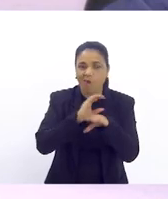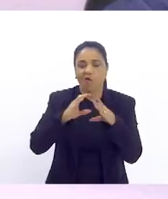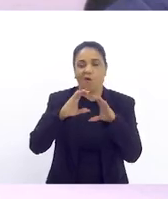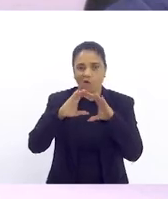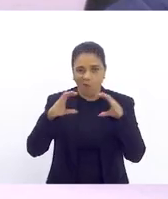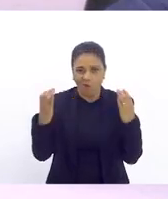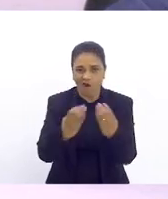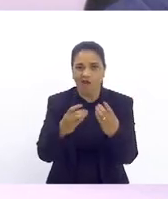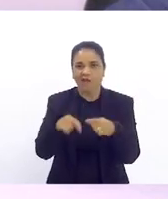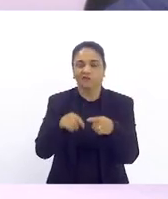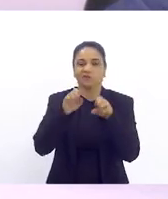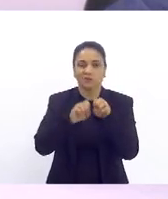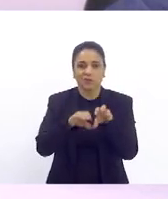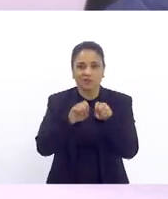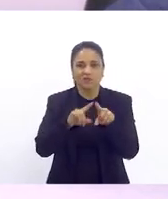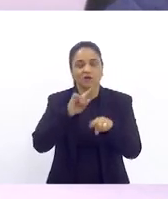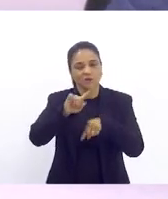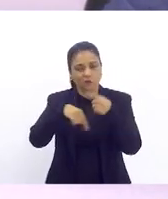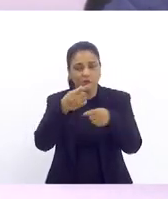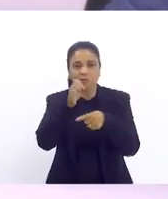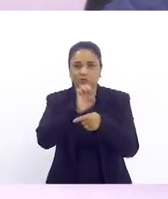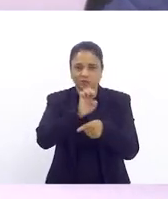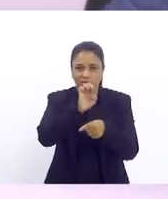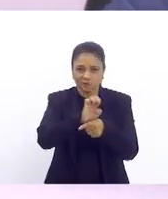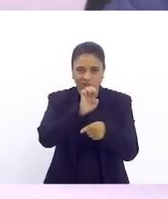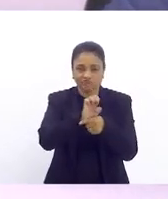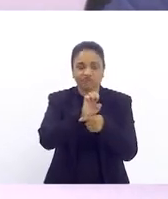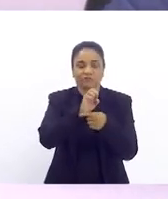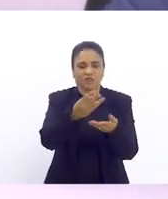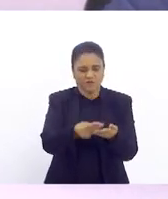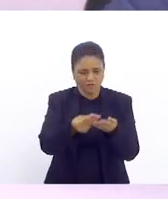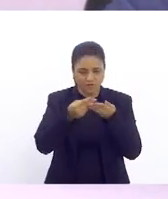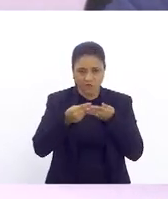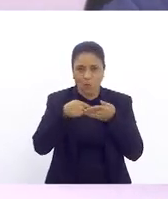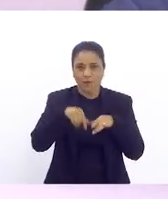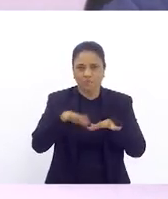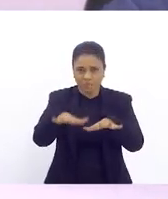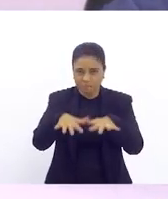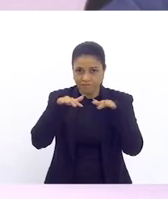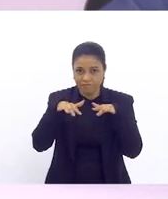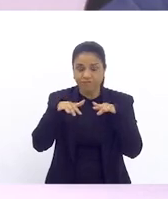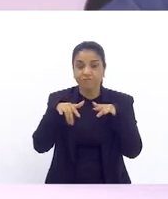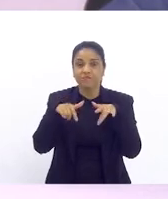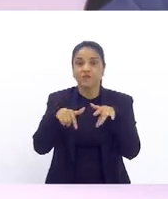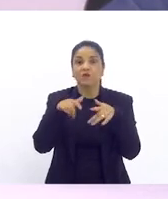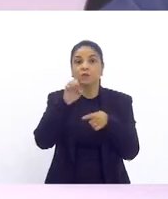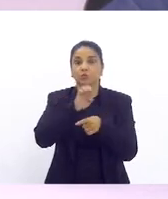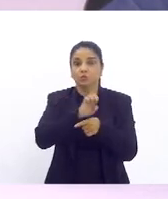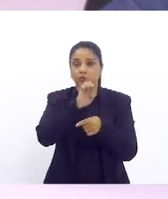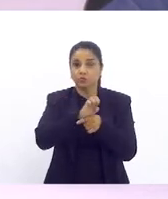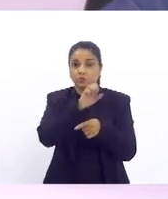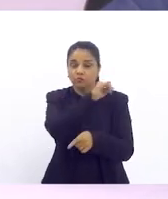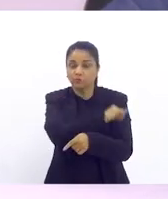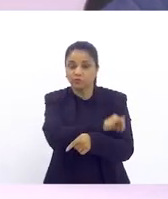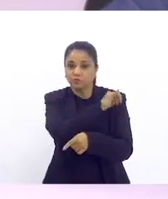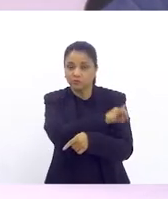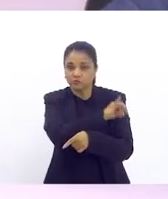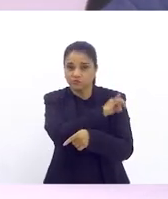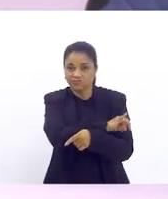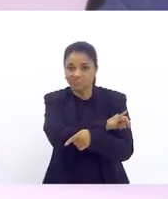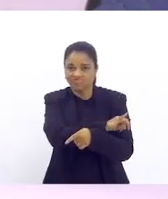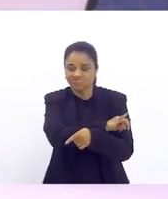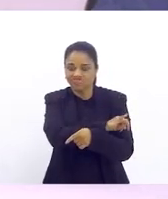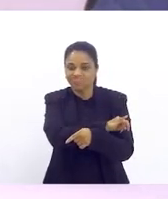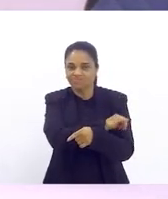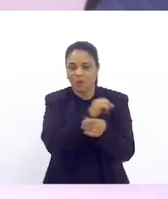que foi depois referendado pelo Estado do Rio de Janeiro enviado para essa casa o estado do Rio de Janeiro vive uma decadência